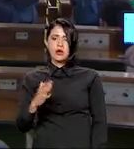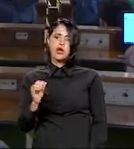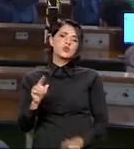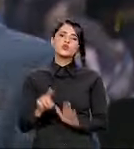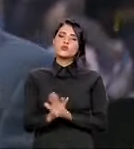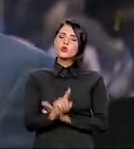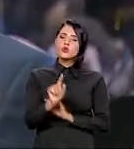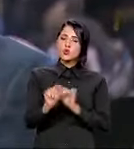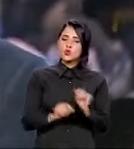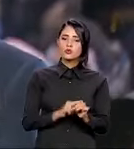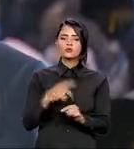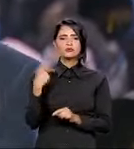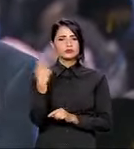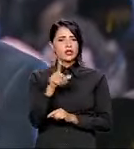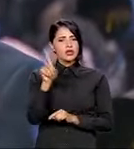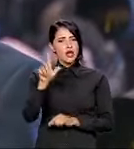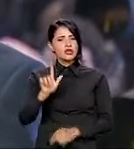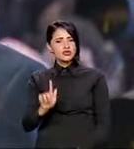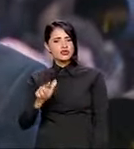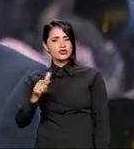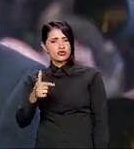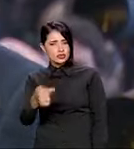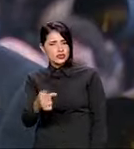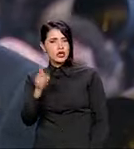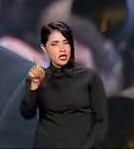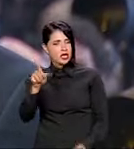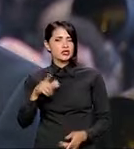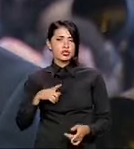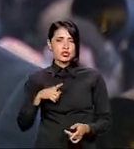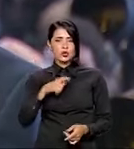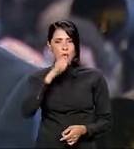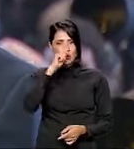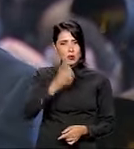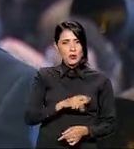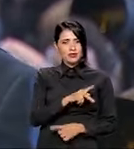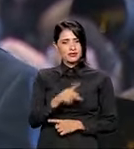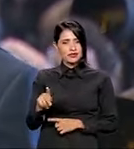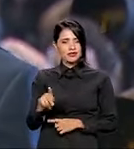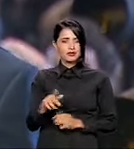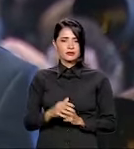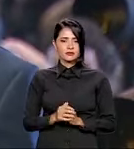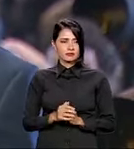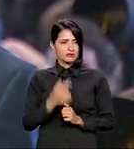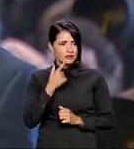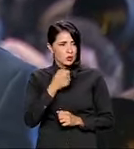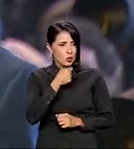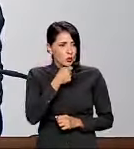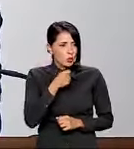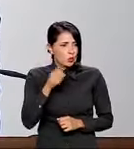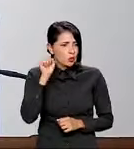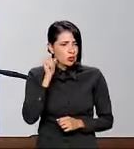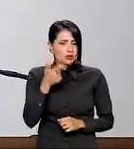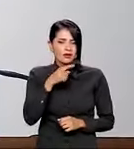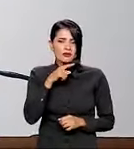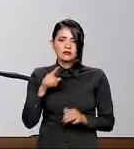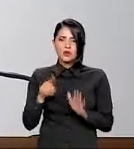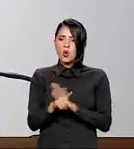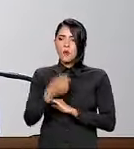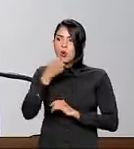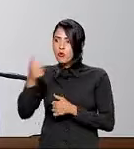Brasil. Assim como lá no G7, o Zelensky, não está tá ruim ainda? O som está ruim. Tá. O meu está bom, vem fazer pergunta